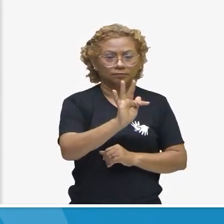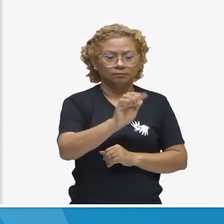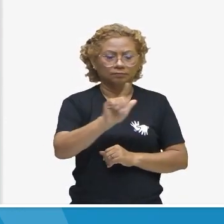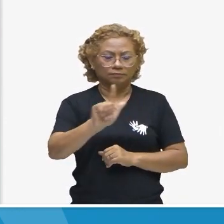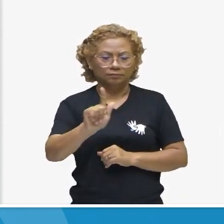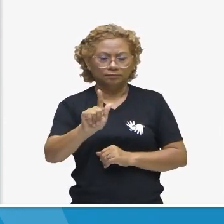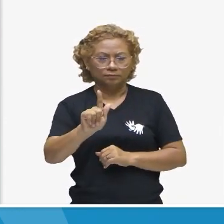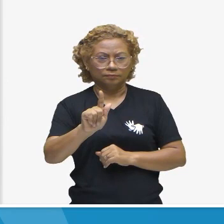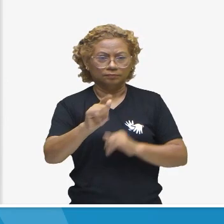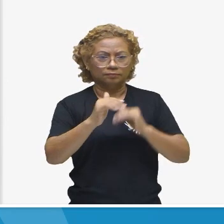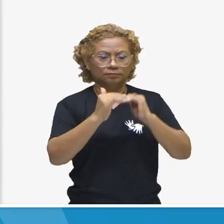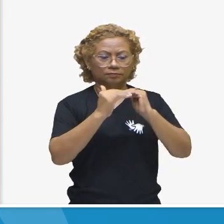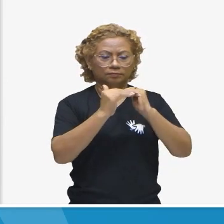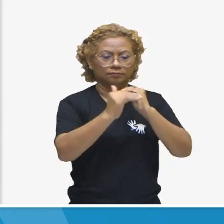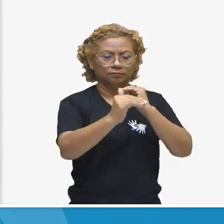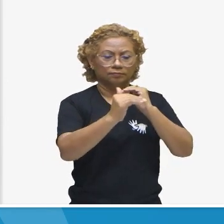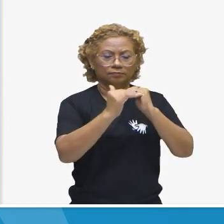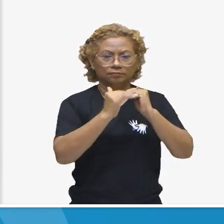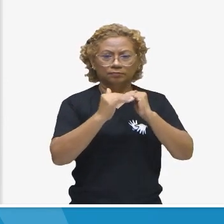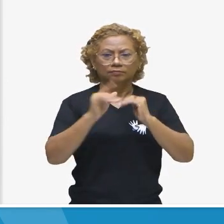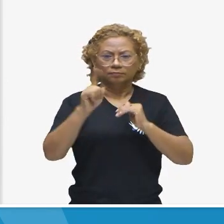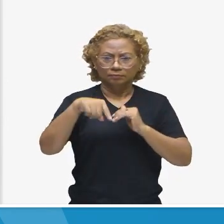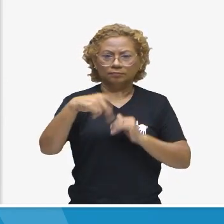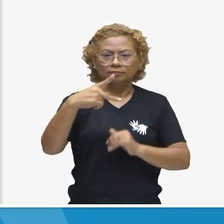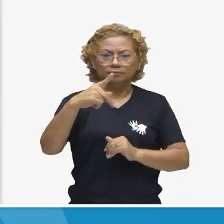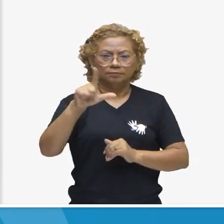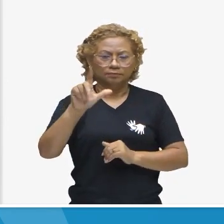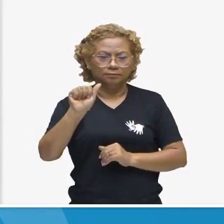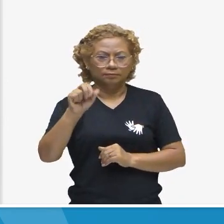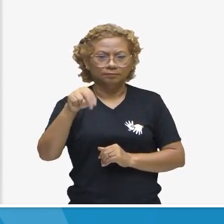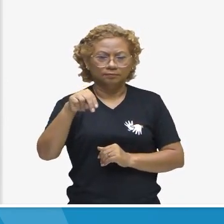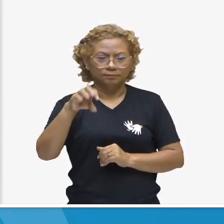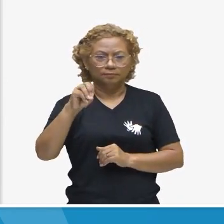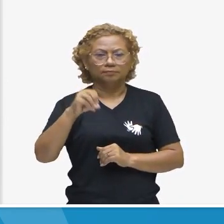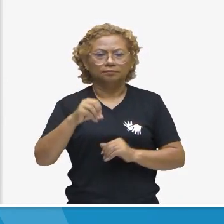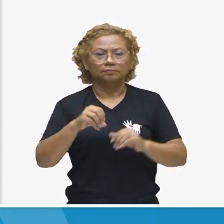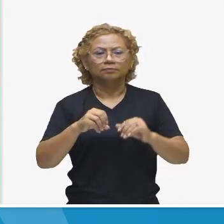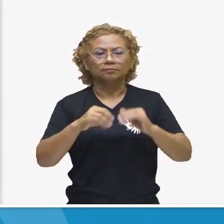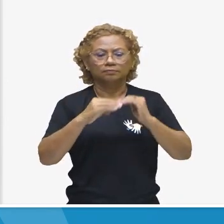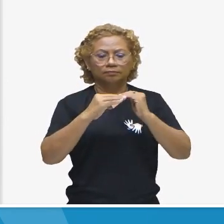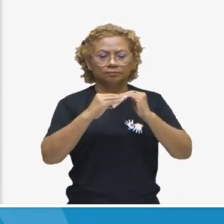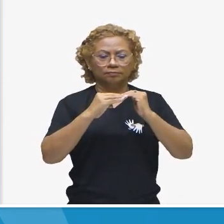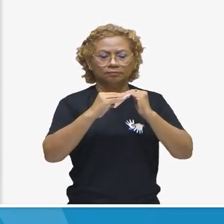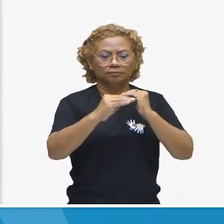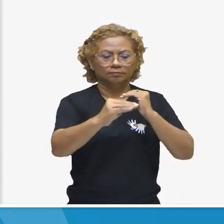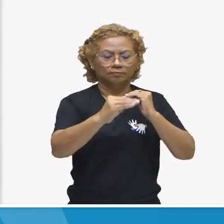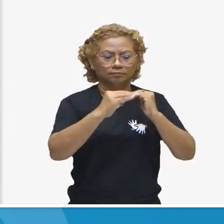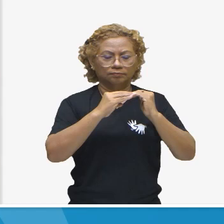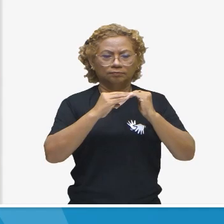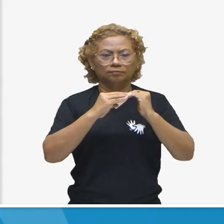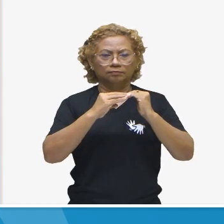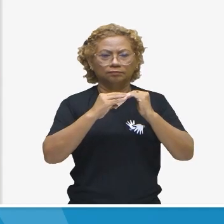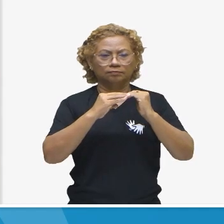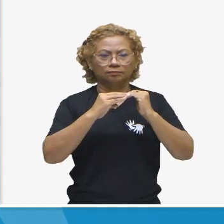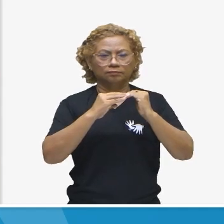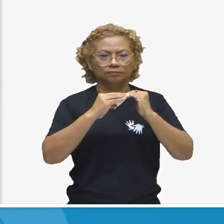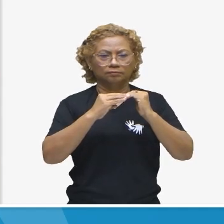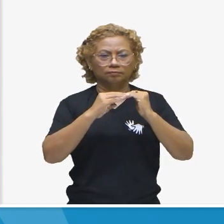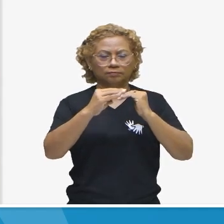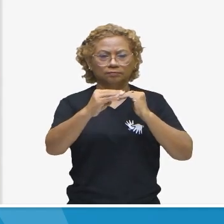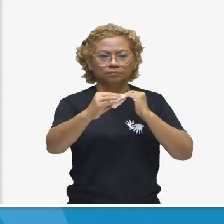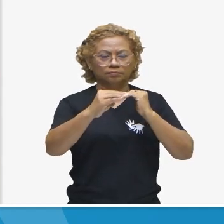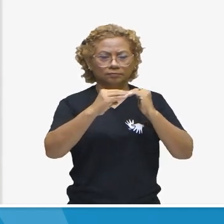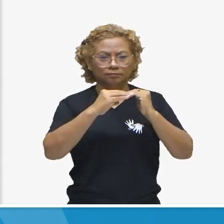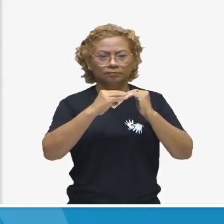G são planos. São planos e esses dois planos estão sobre um outro plano, que é o